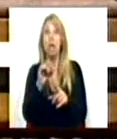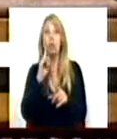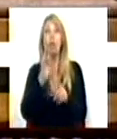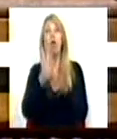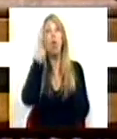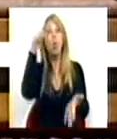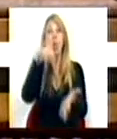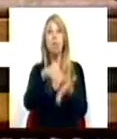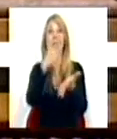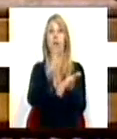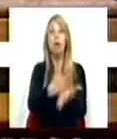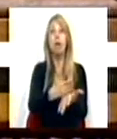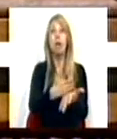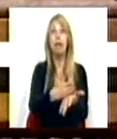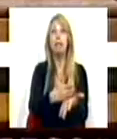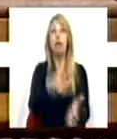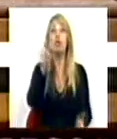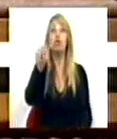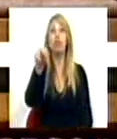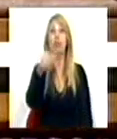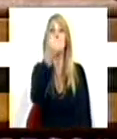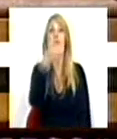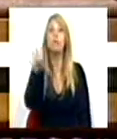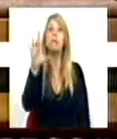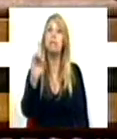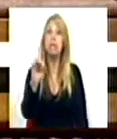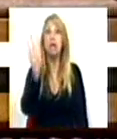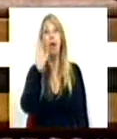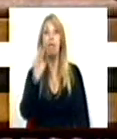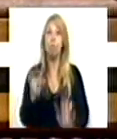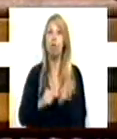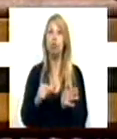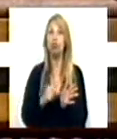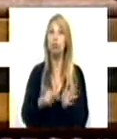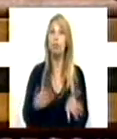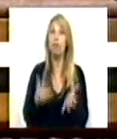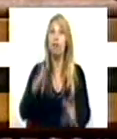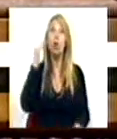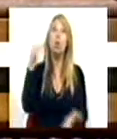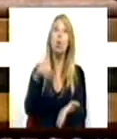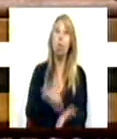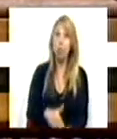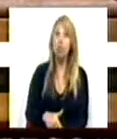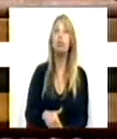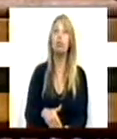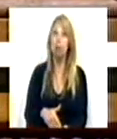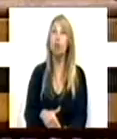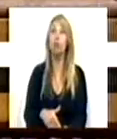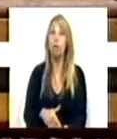ao final de junho de 2016. Vamos aguardar essas conclusões com